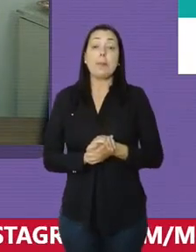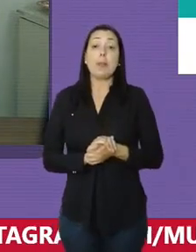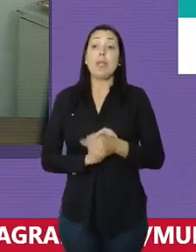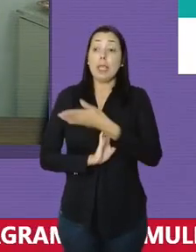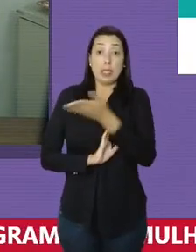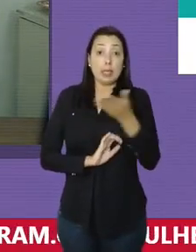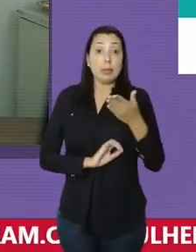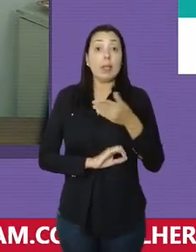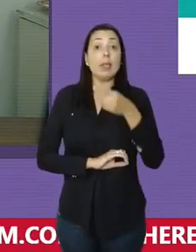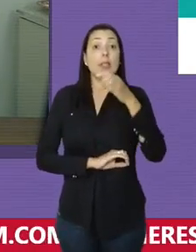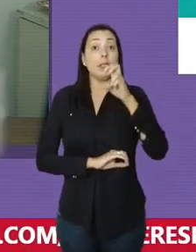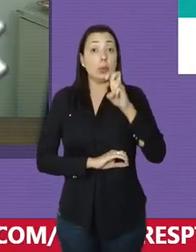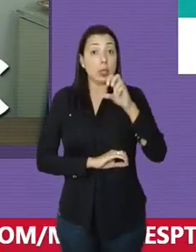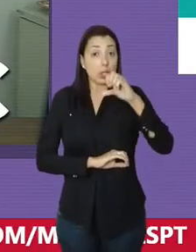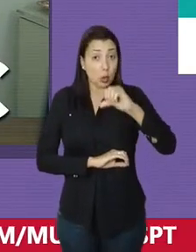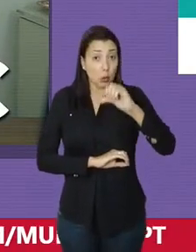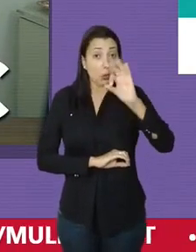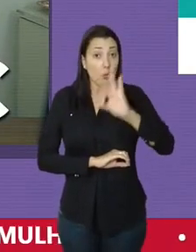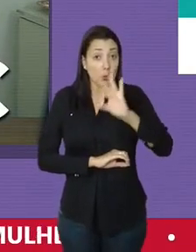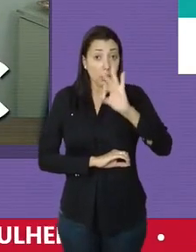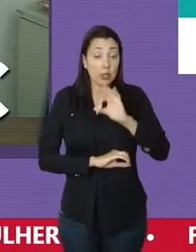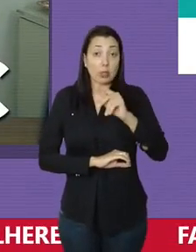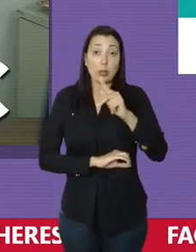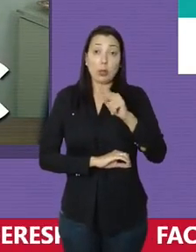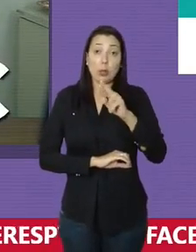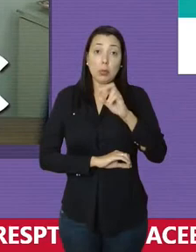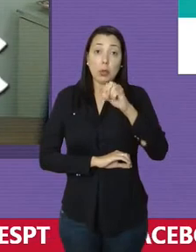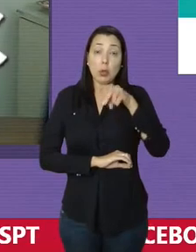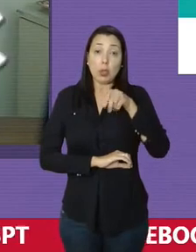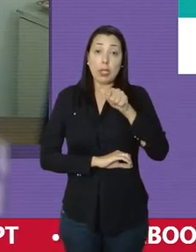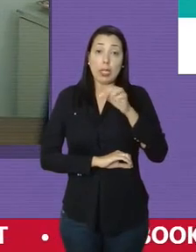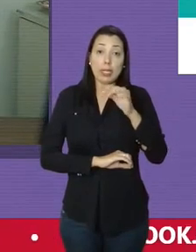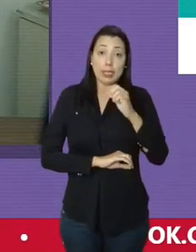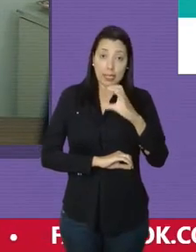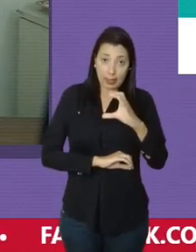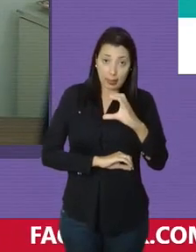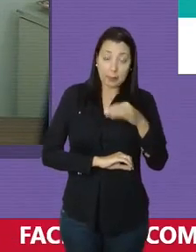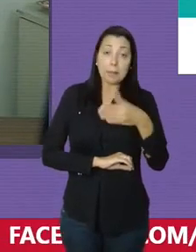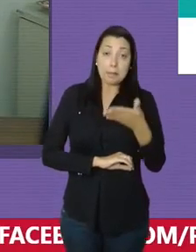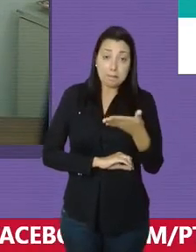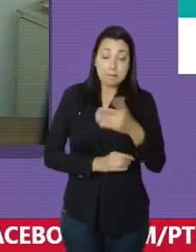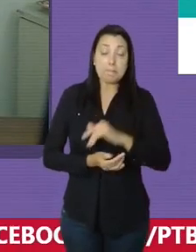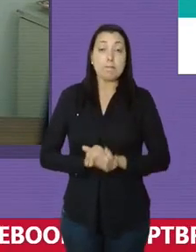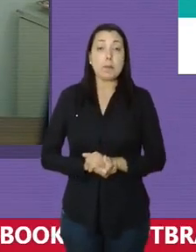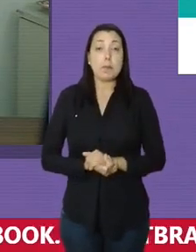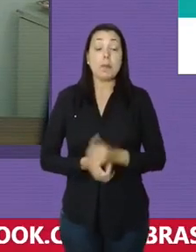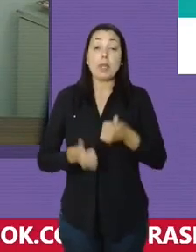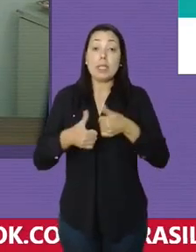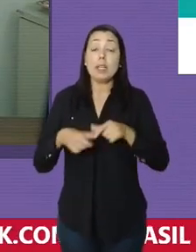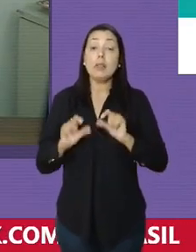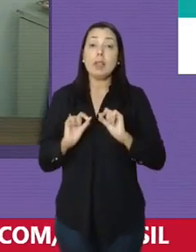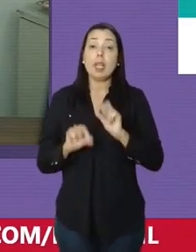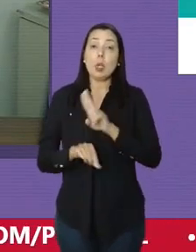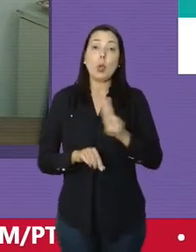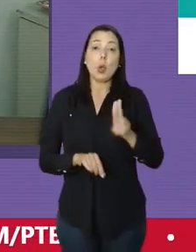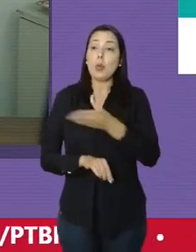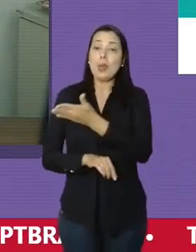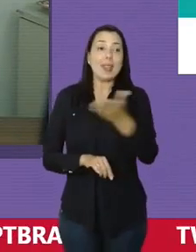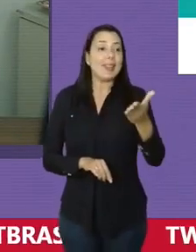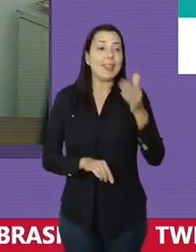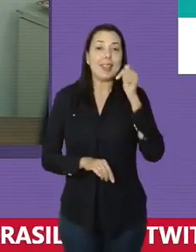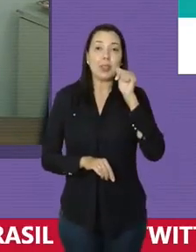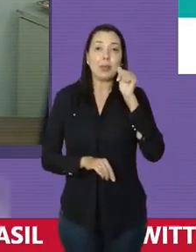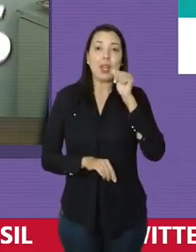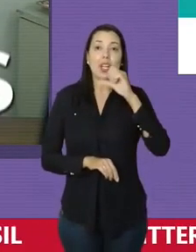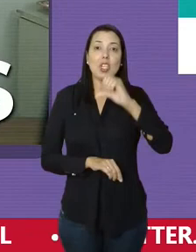e eram 59% dos matriculados no Pronatec. Estavam, em nome das mulheres,